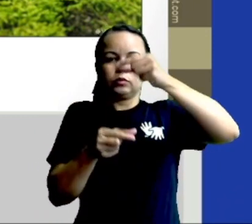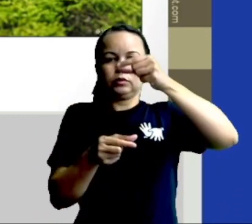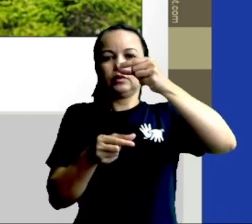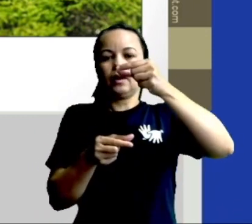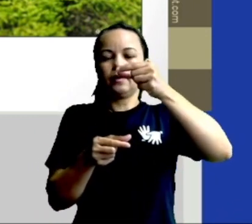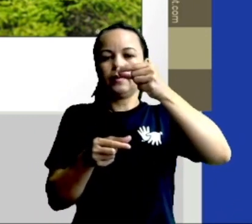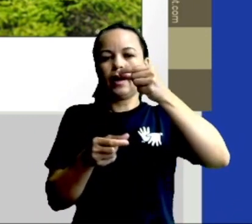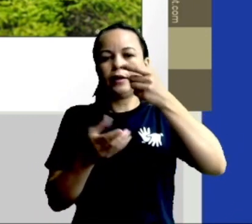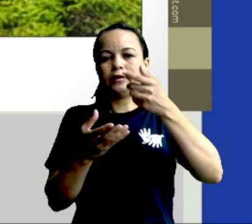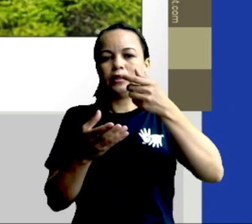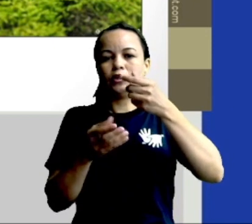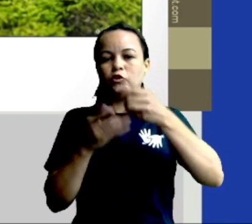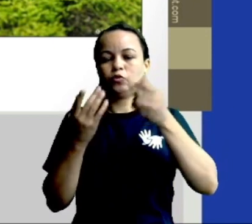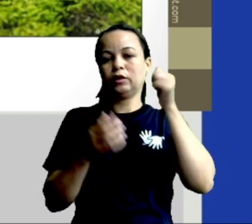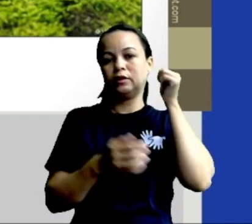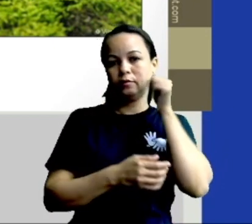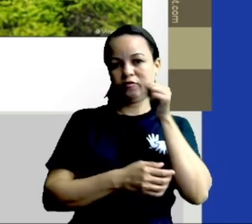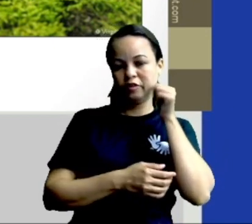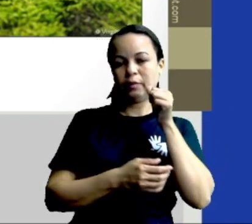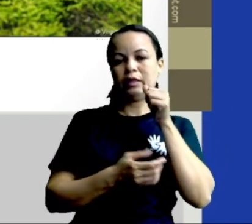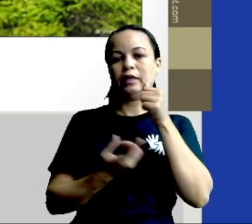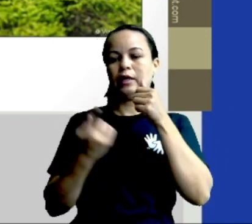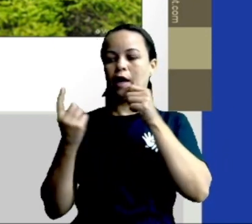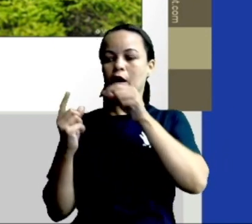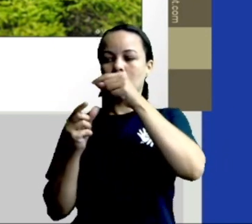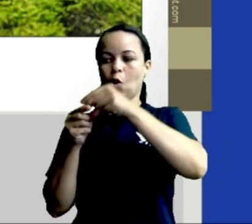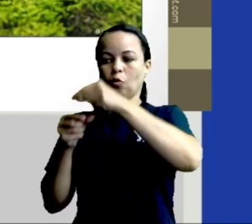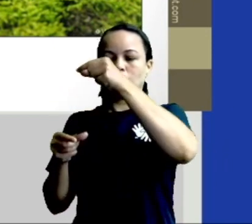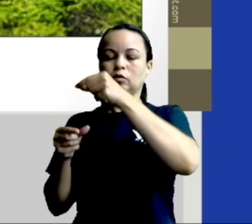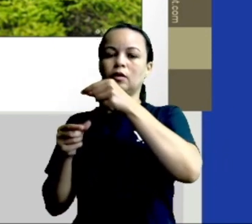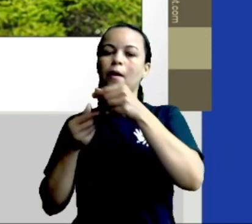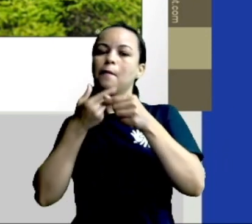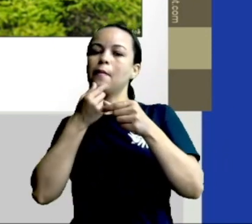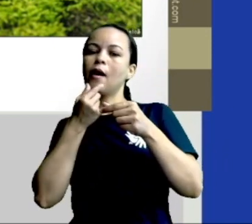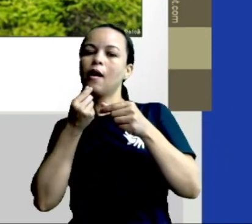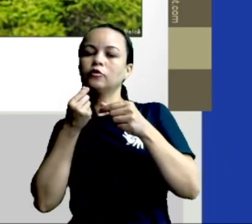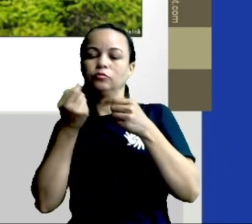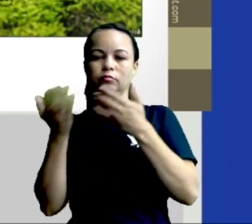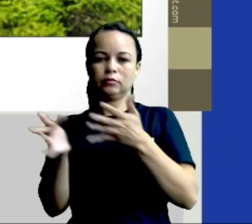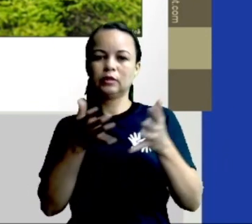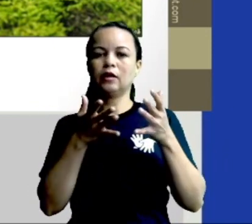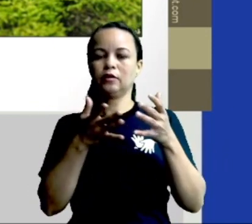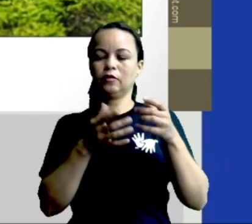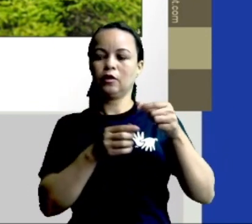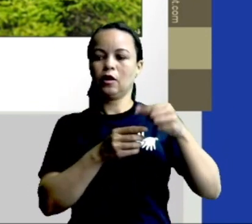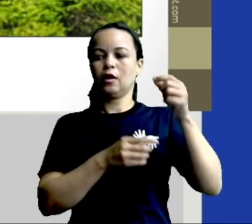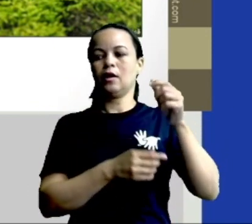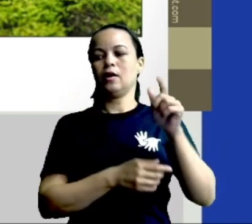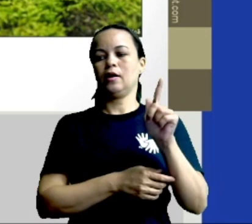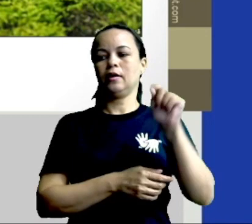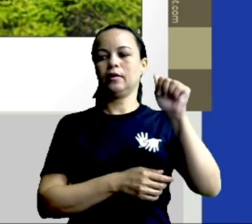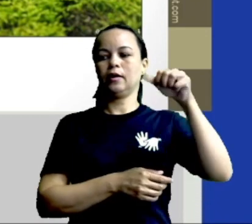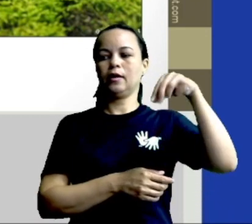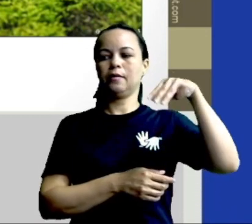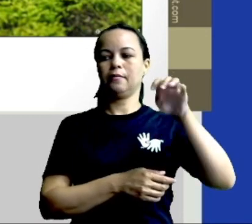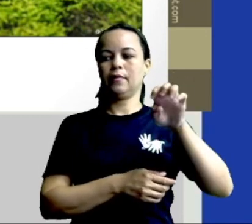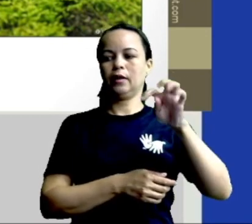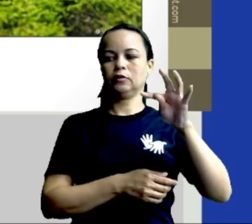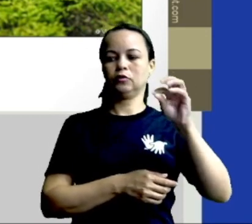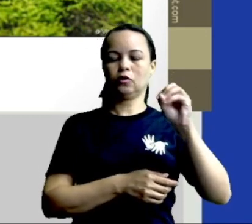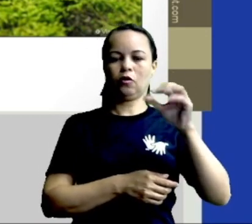da parte da estrutura feminina e da estrutura masculina. Ou seja, a gente vai ter a parte, o gametófito feminino e o